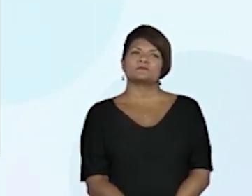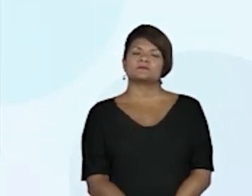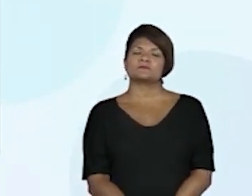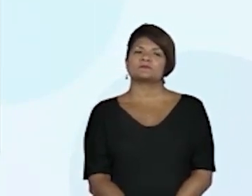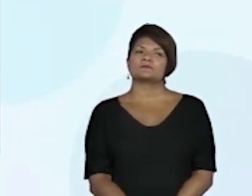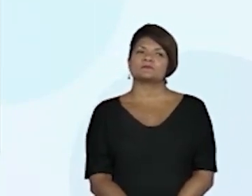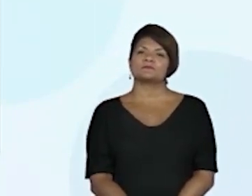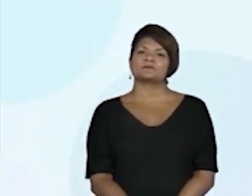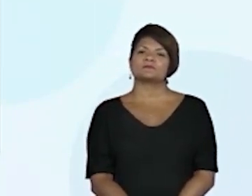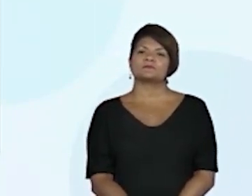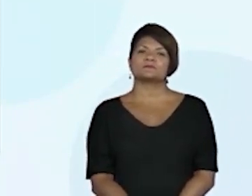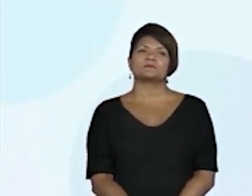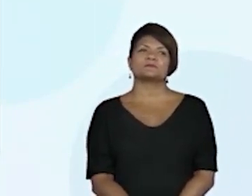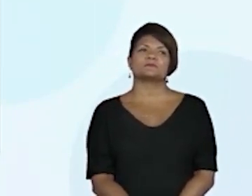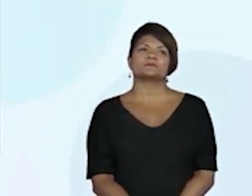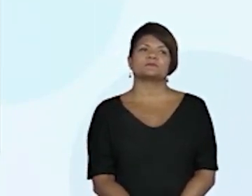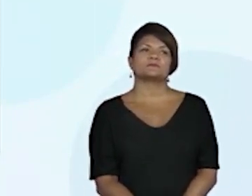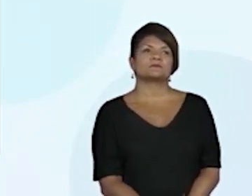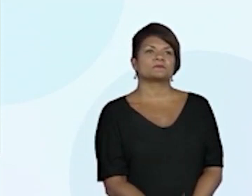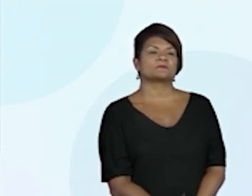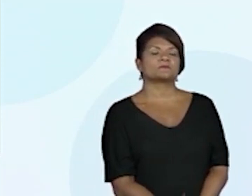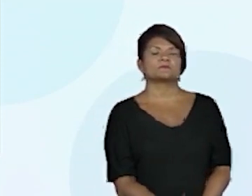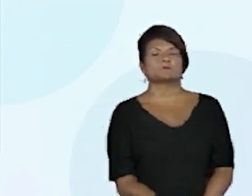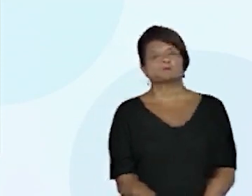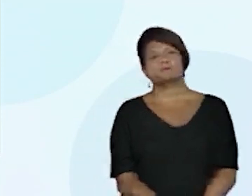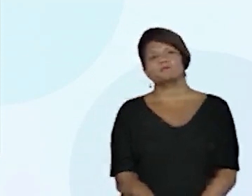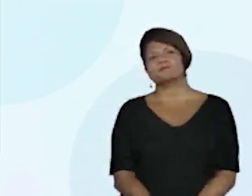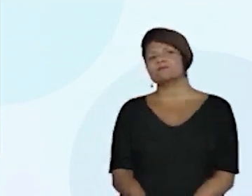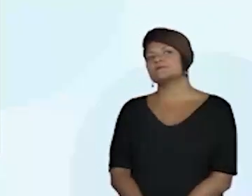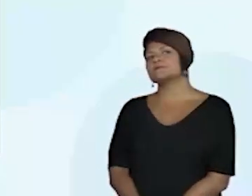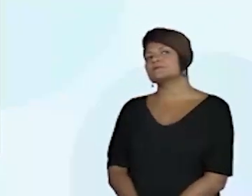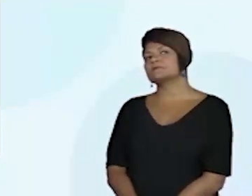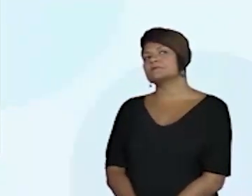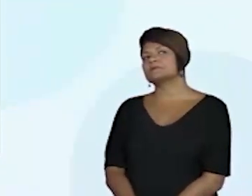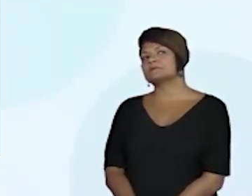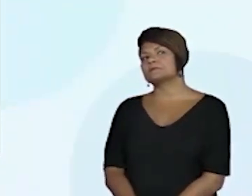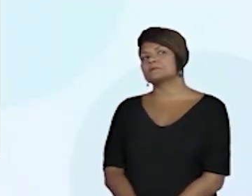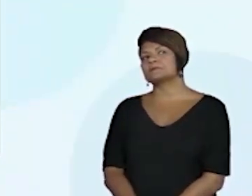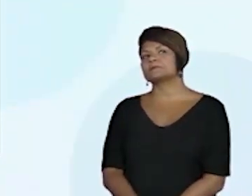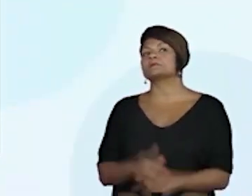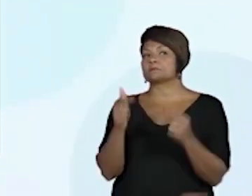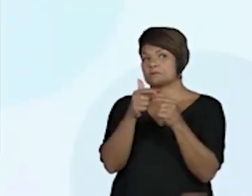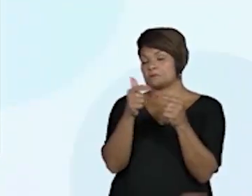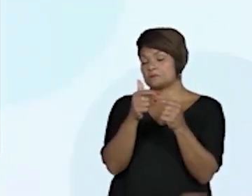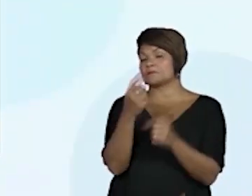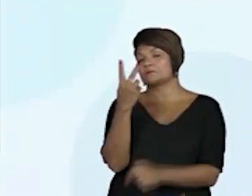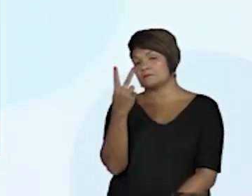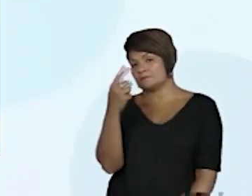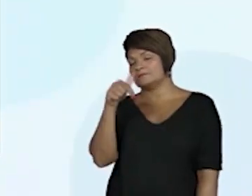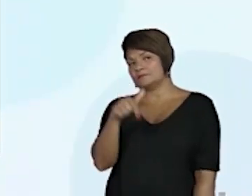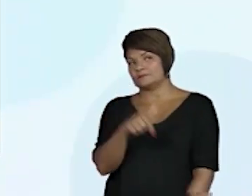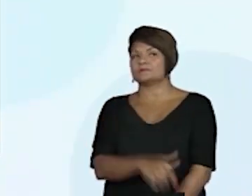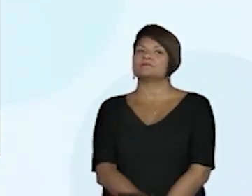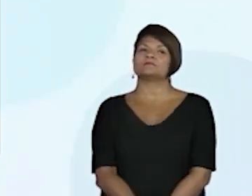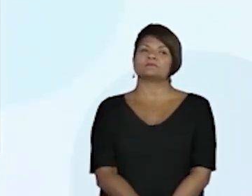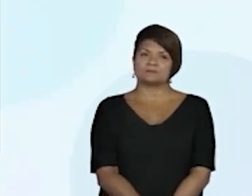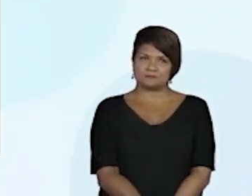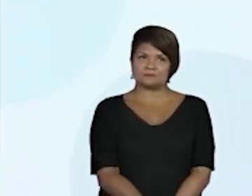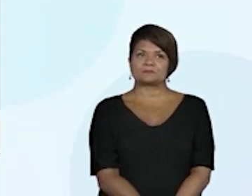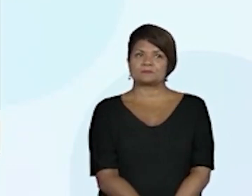10. Vamos lá. 17 mais 10, igual